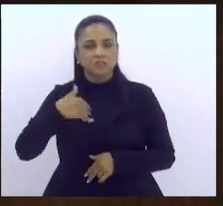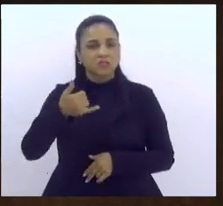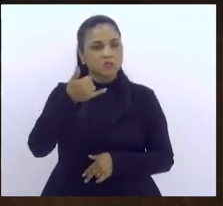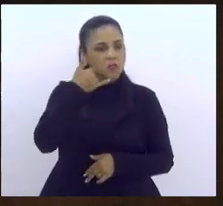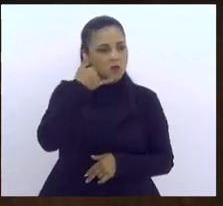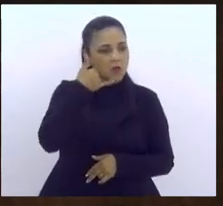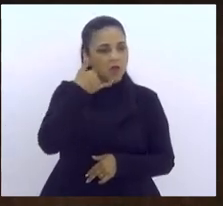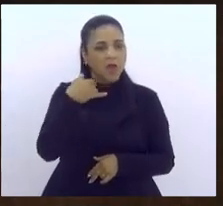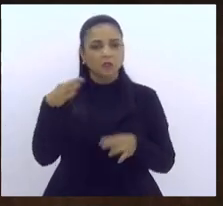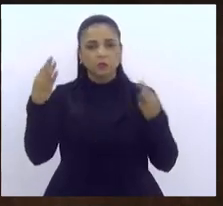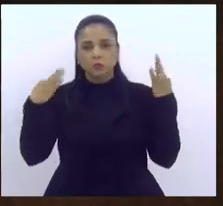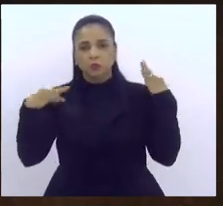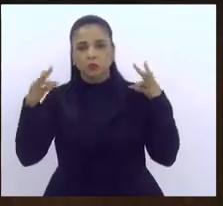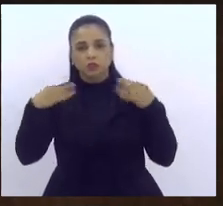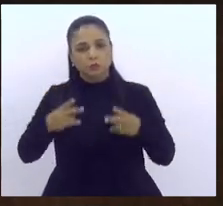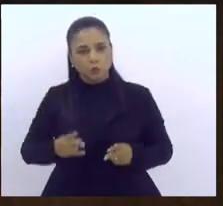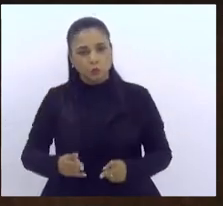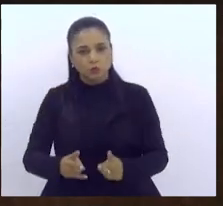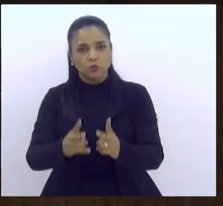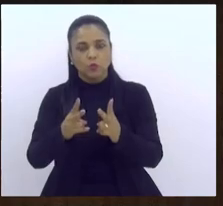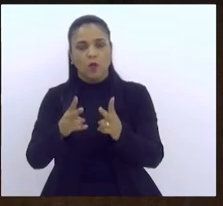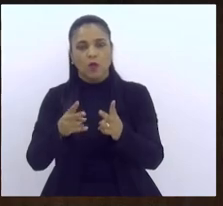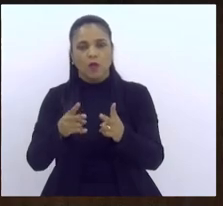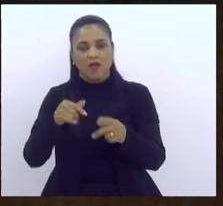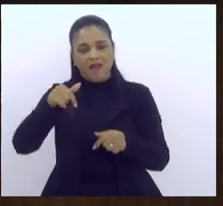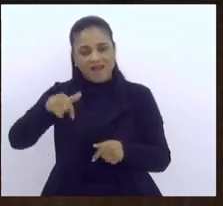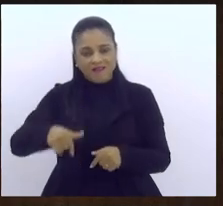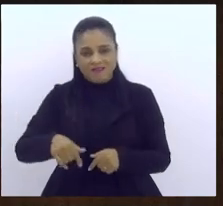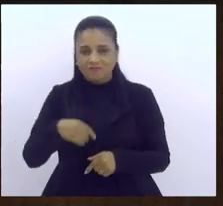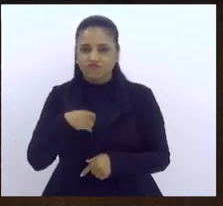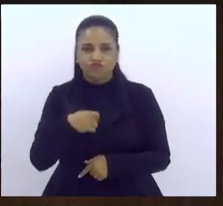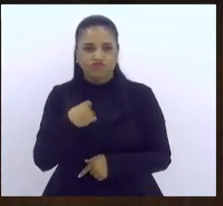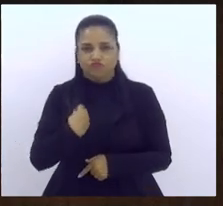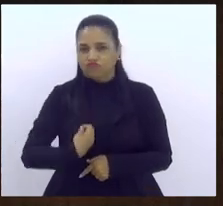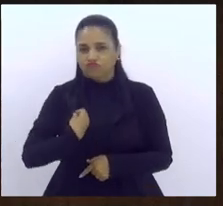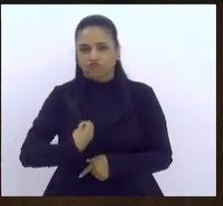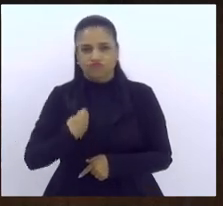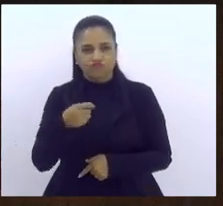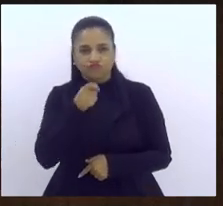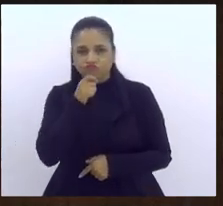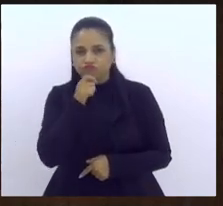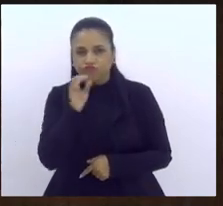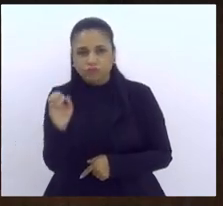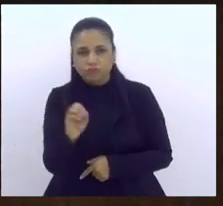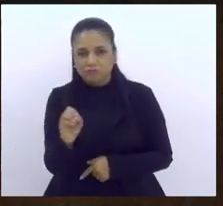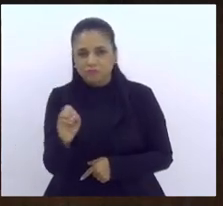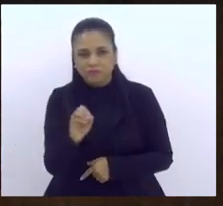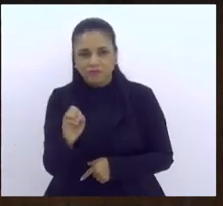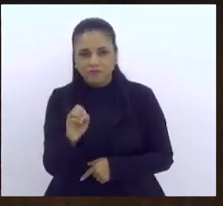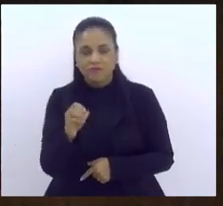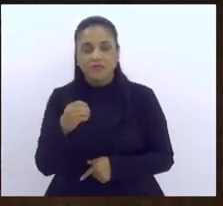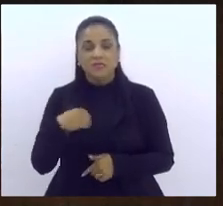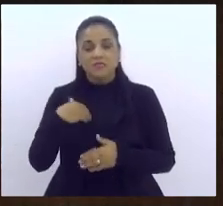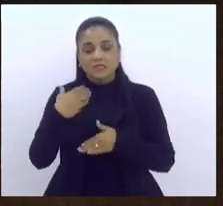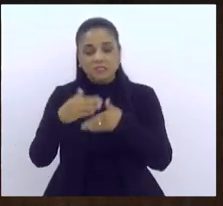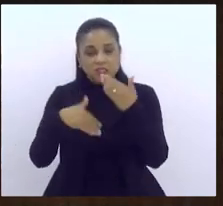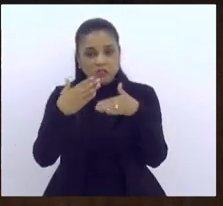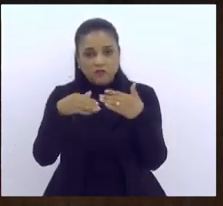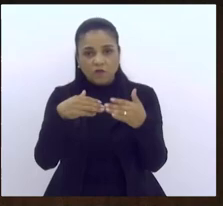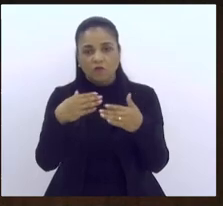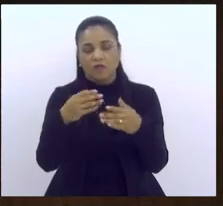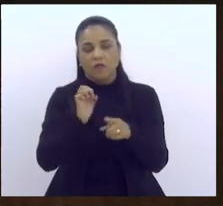celular, que o turismo possa continuar, coisa que não existe mais no Rio de Janeiro. É impossível desenvolver um Estado,